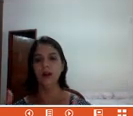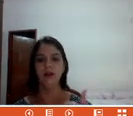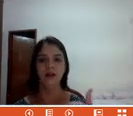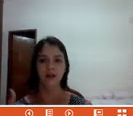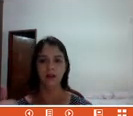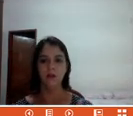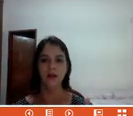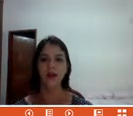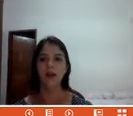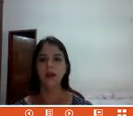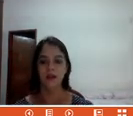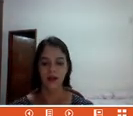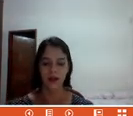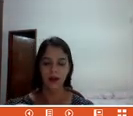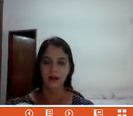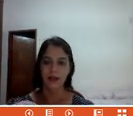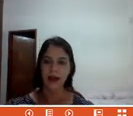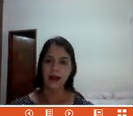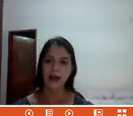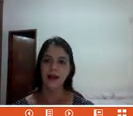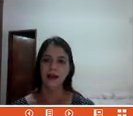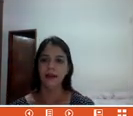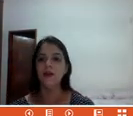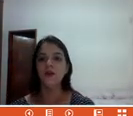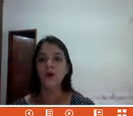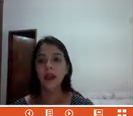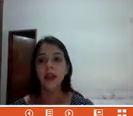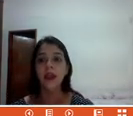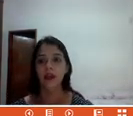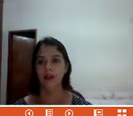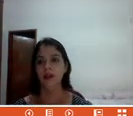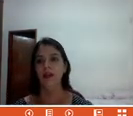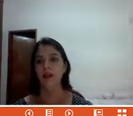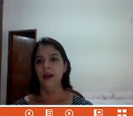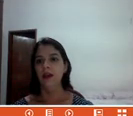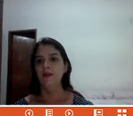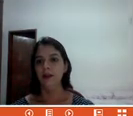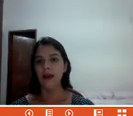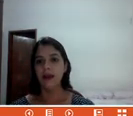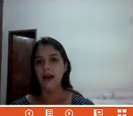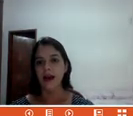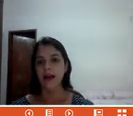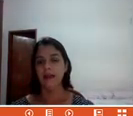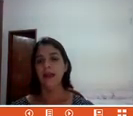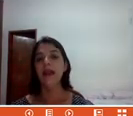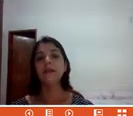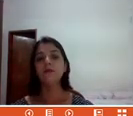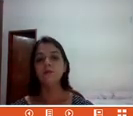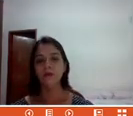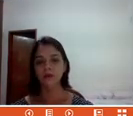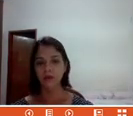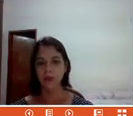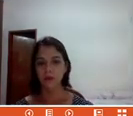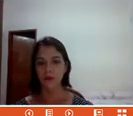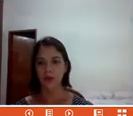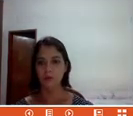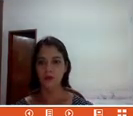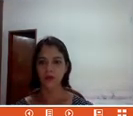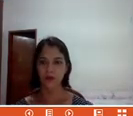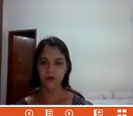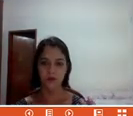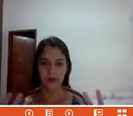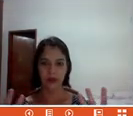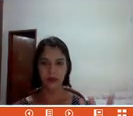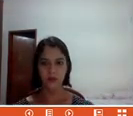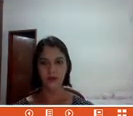fora. Correr, andar, né? Correr, trabalhar. Esse é um ponto neutro, é um